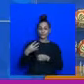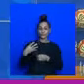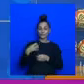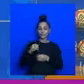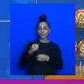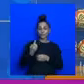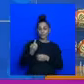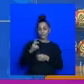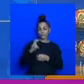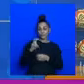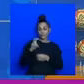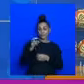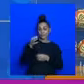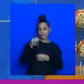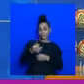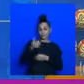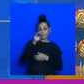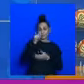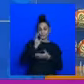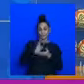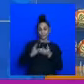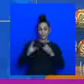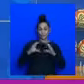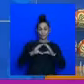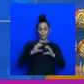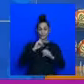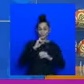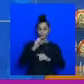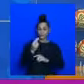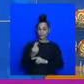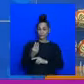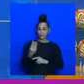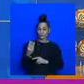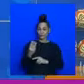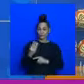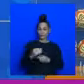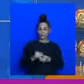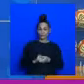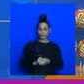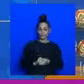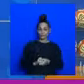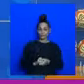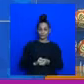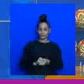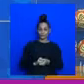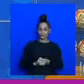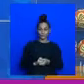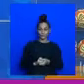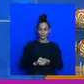números. Bola verde, número 23. Verde, 23.